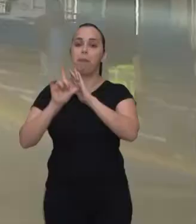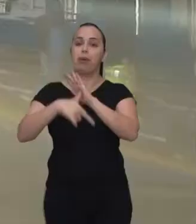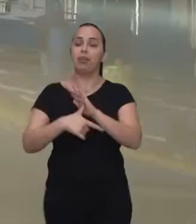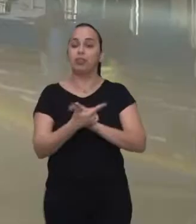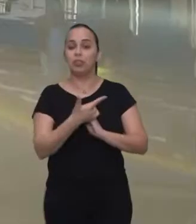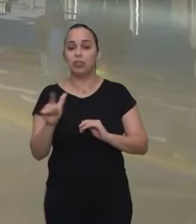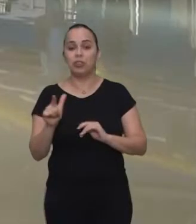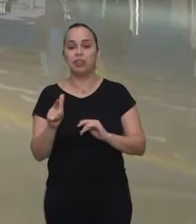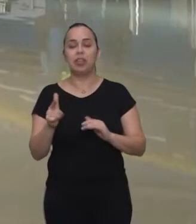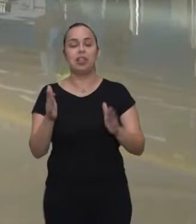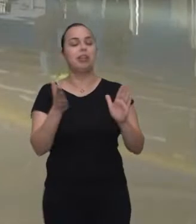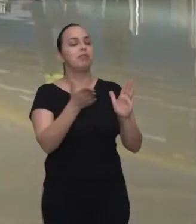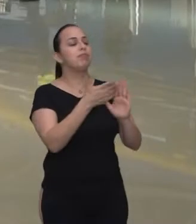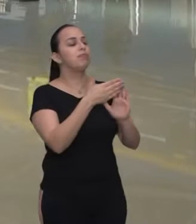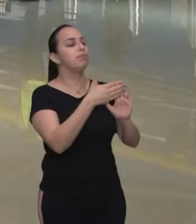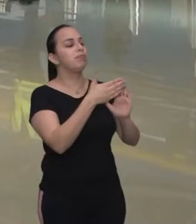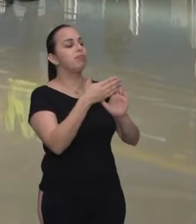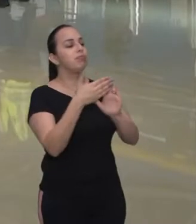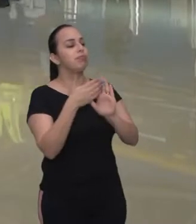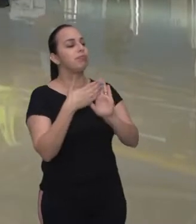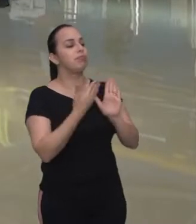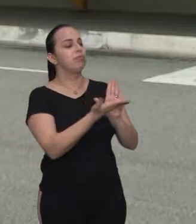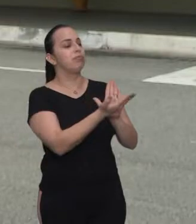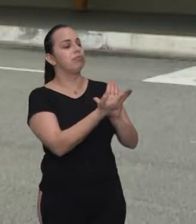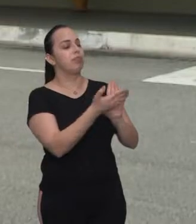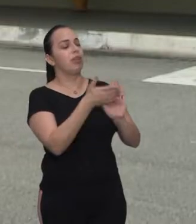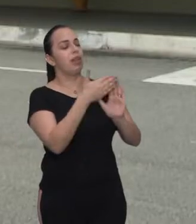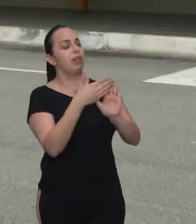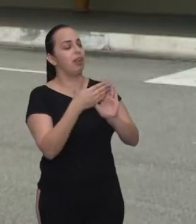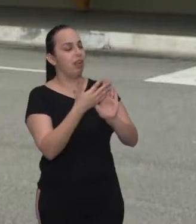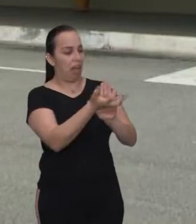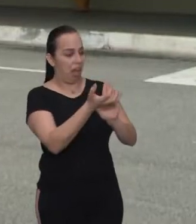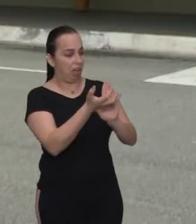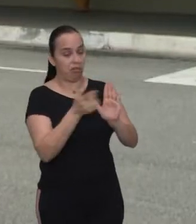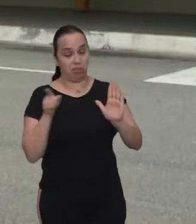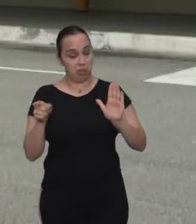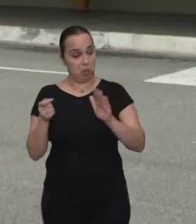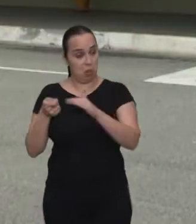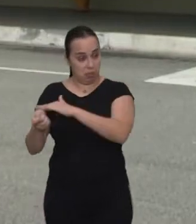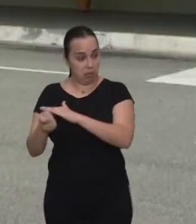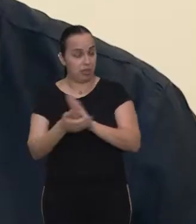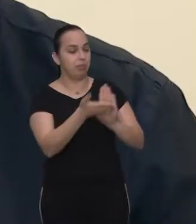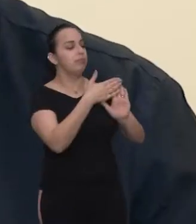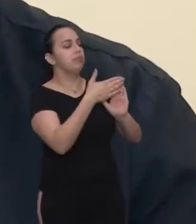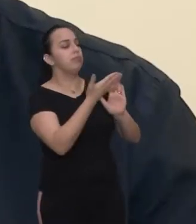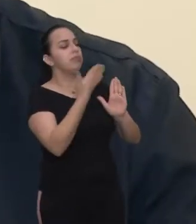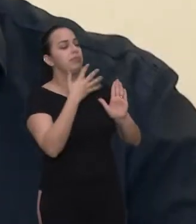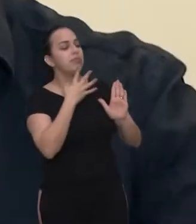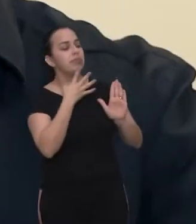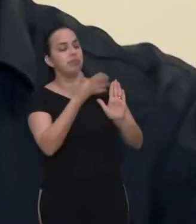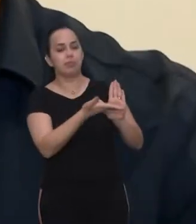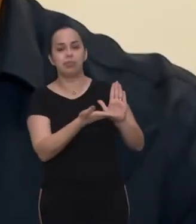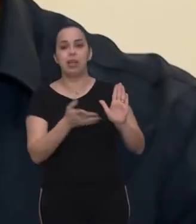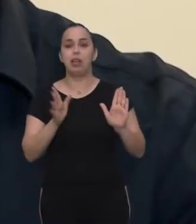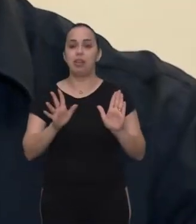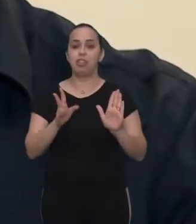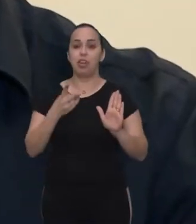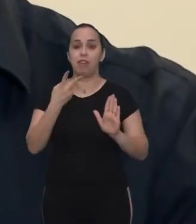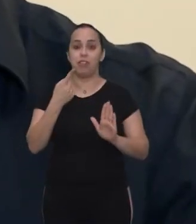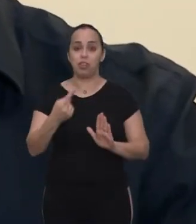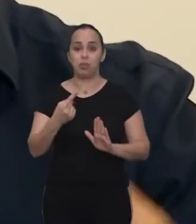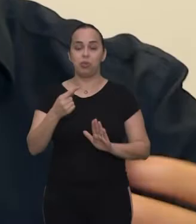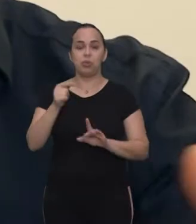população o próximo passo é conhecer as propostas da as interessadas no terminal etapa prevista para